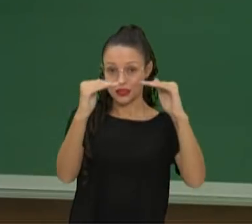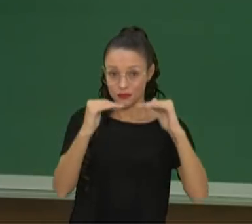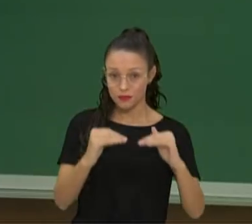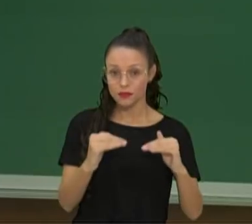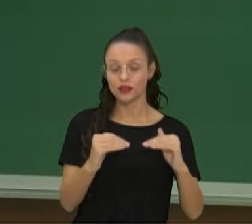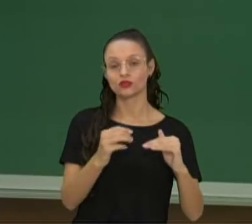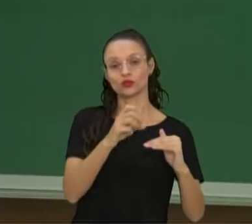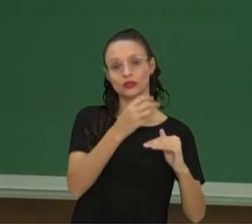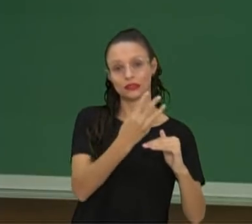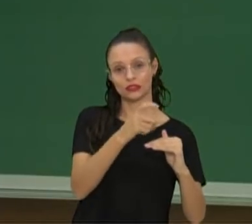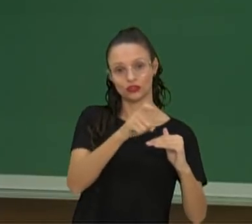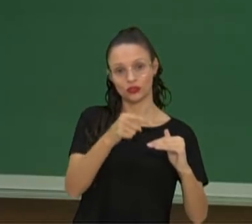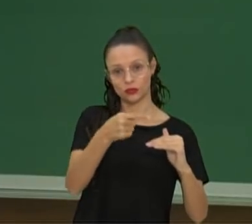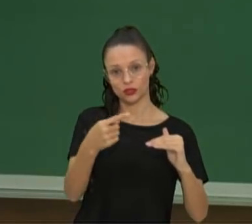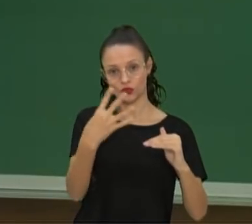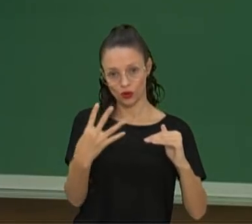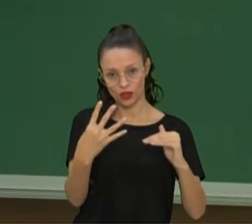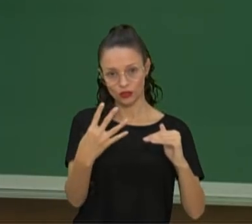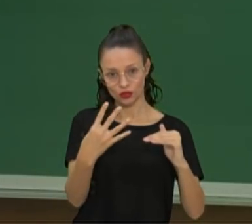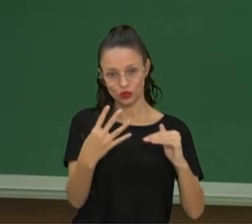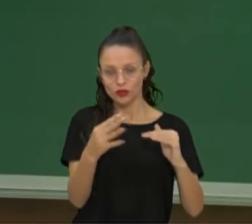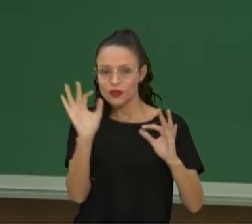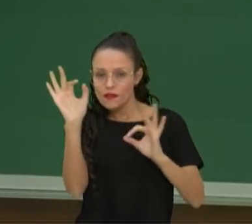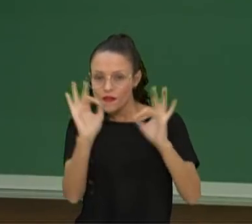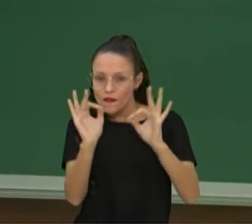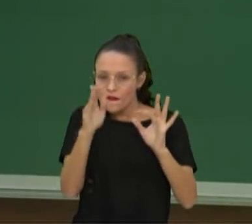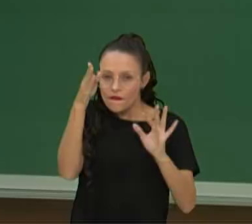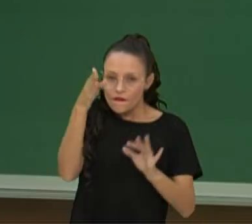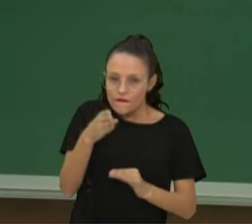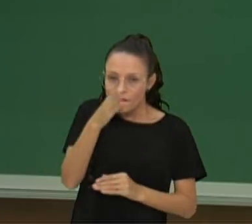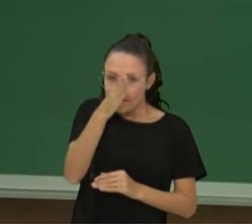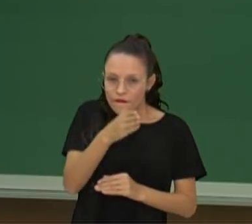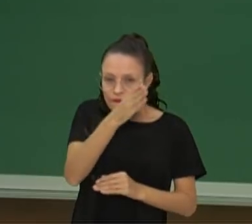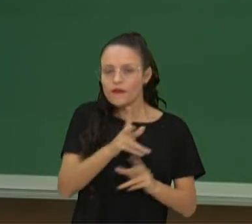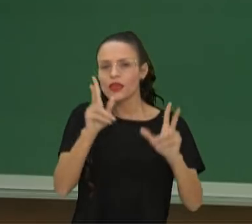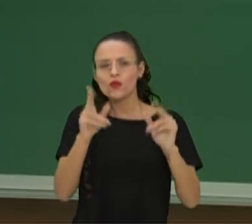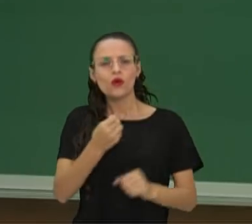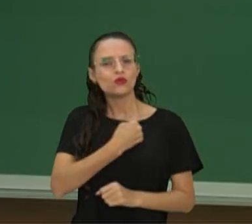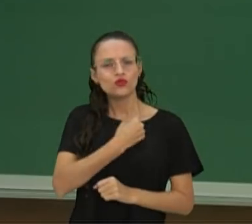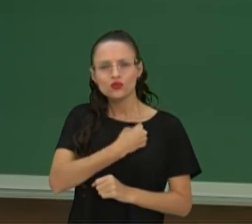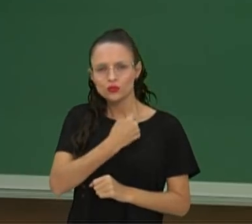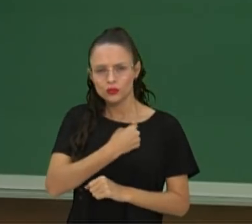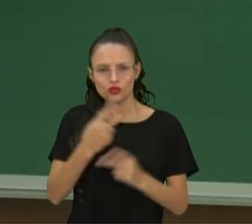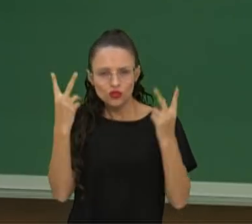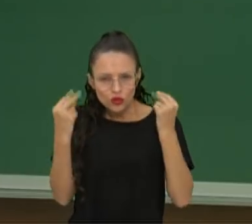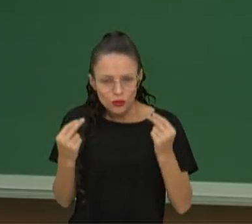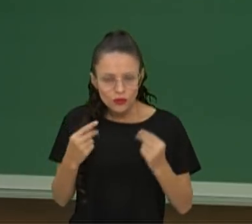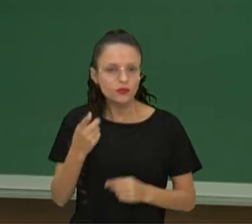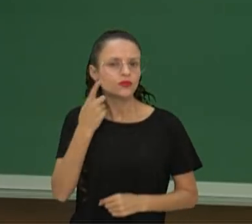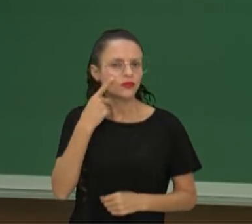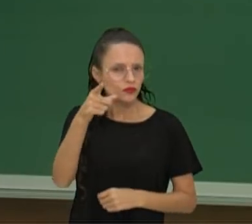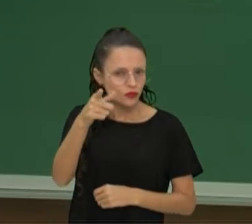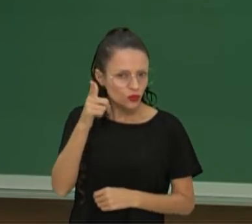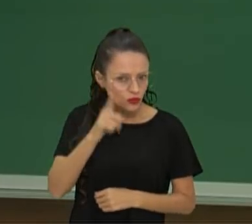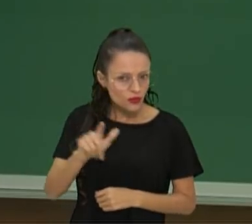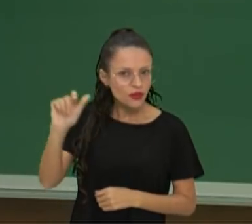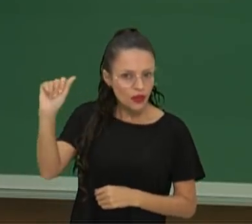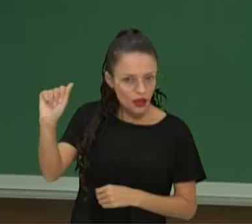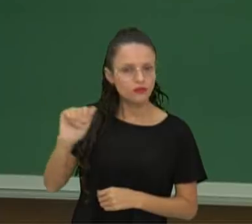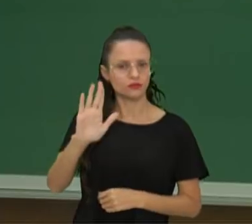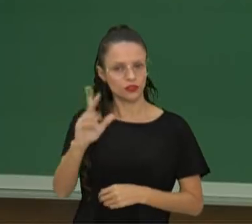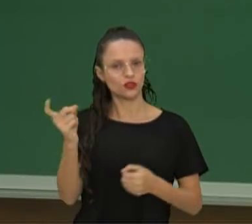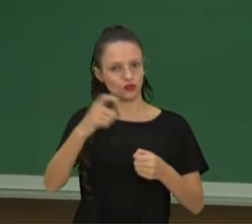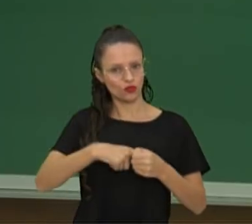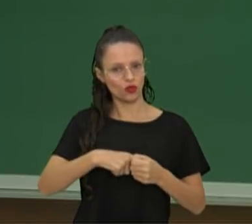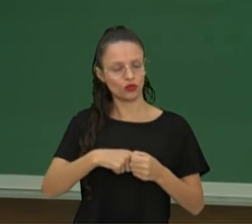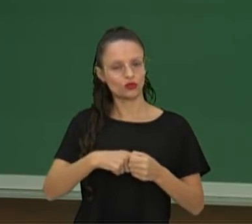vai escrever 3x menos 4. E daí você vai organizando a multiplicação como a gente faria com números. Vamos ver se você consegue fazer a letra A. Eu volto,